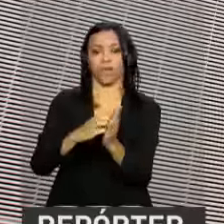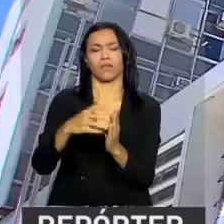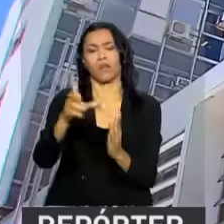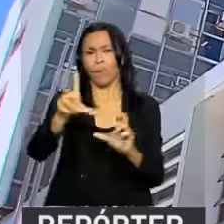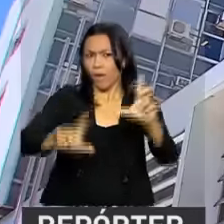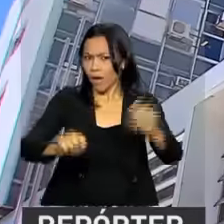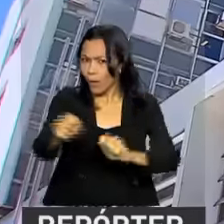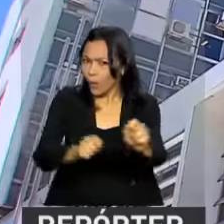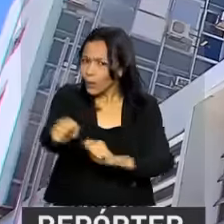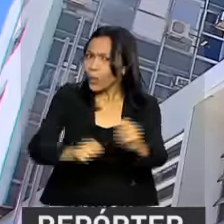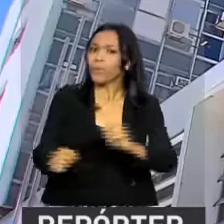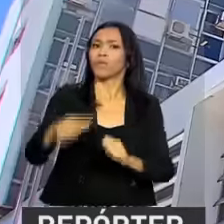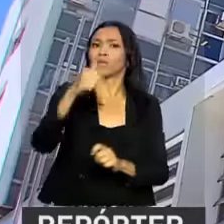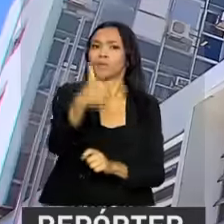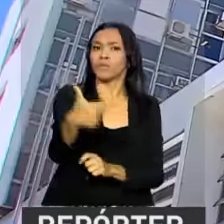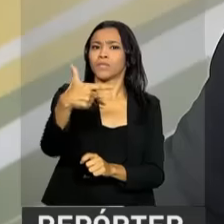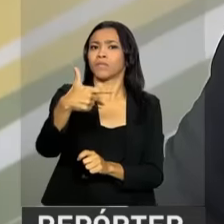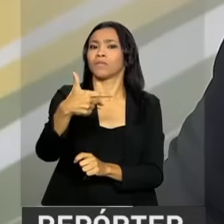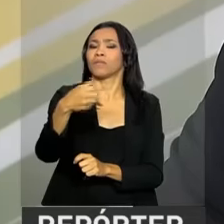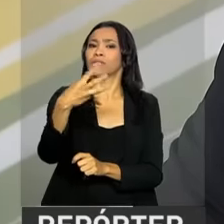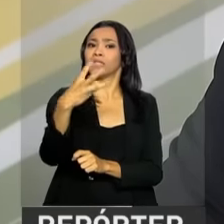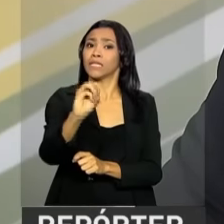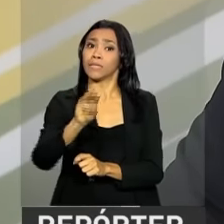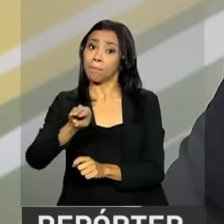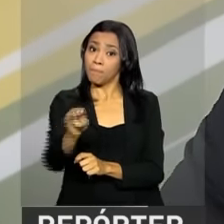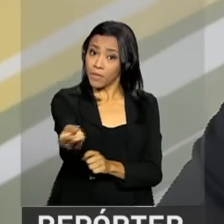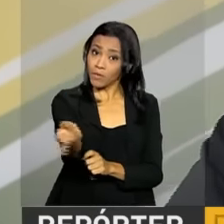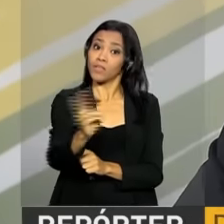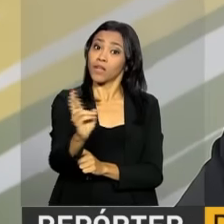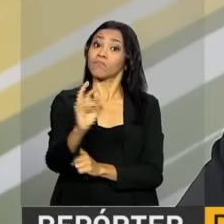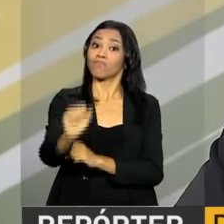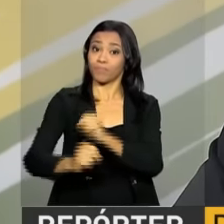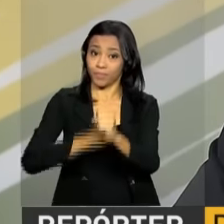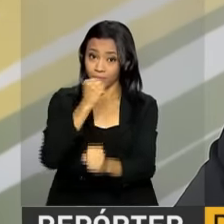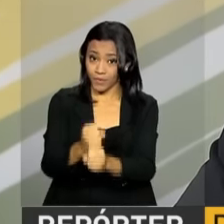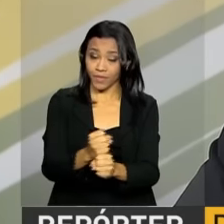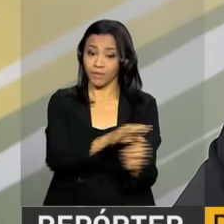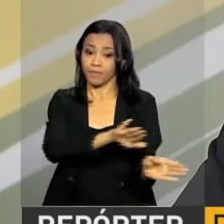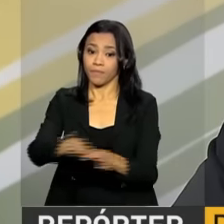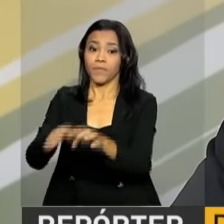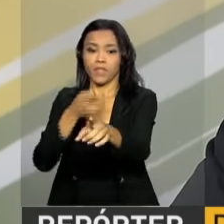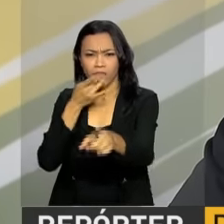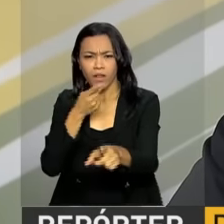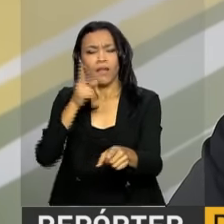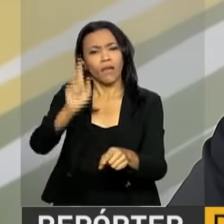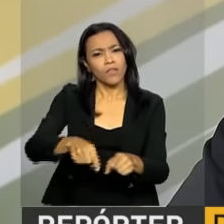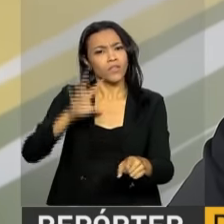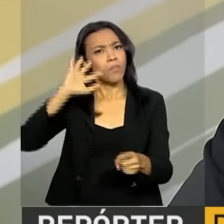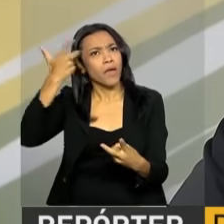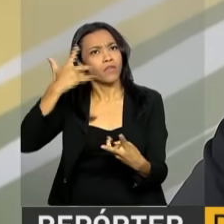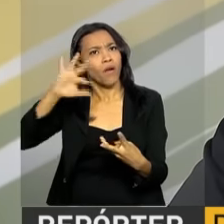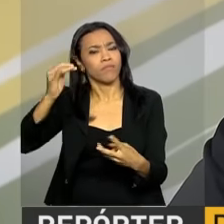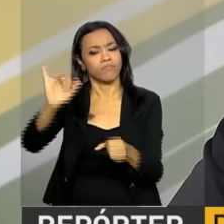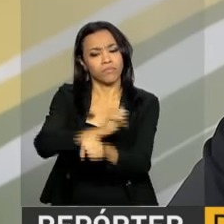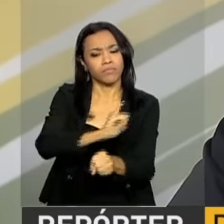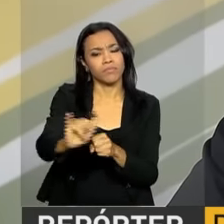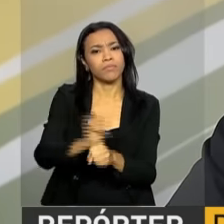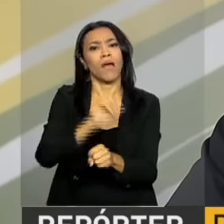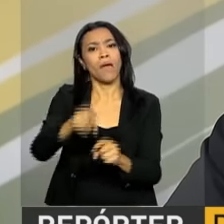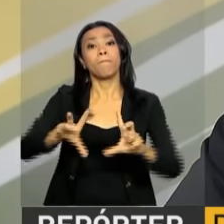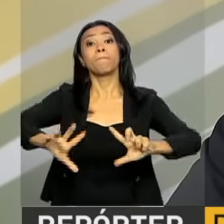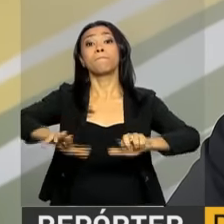r30 milhões de reais por ano são medidas voltadas para uma melhor organização da administração